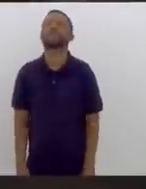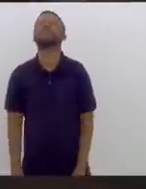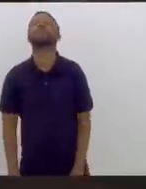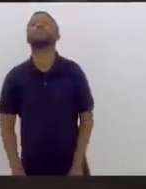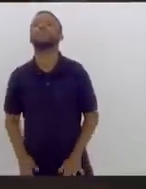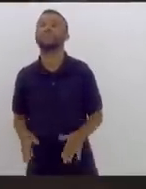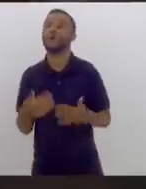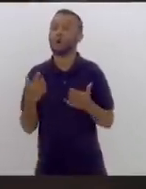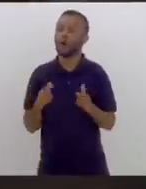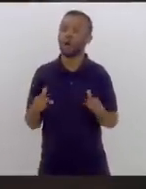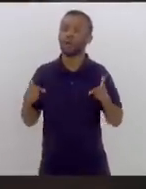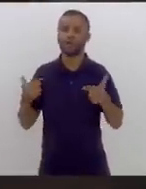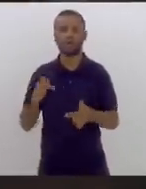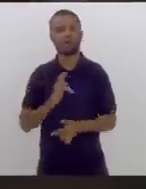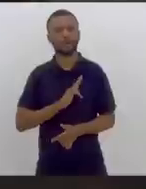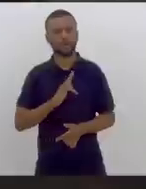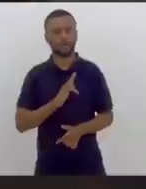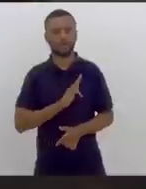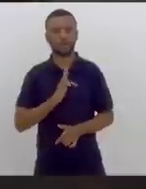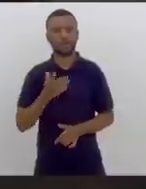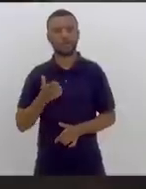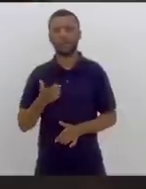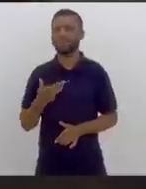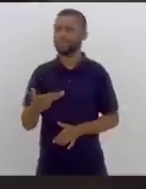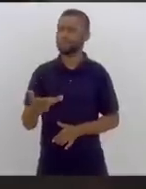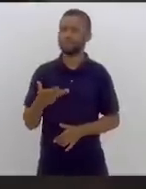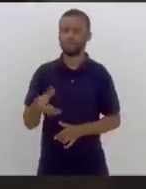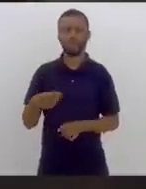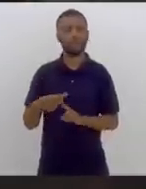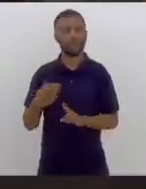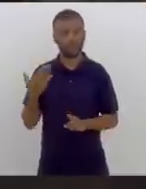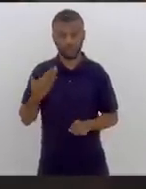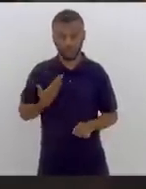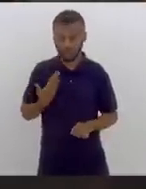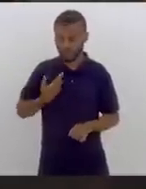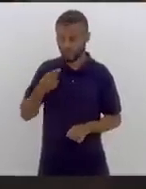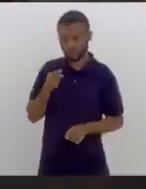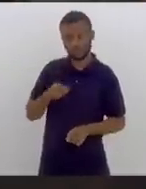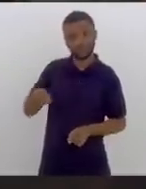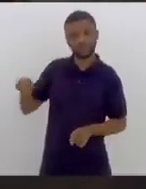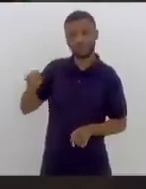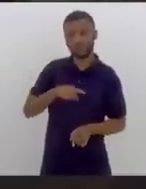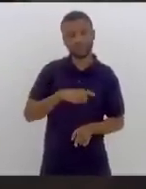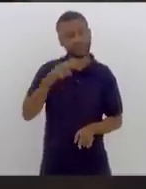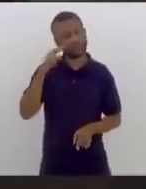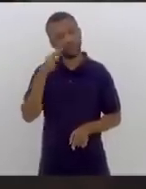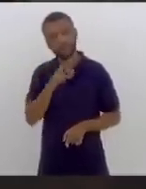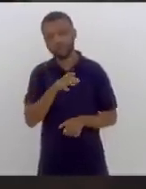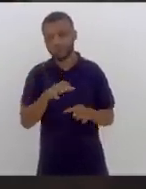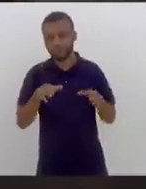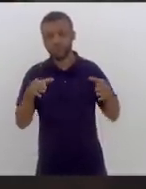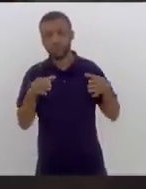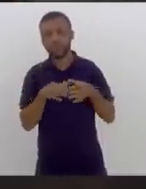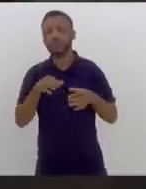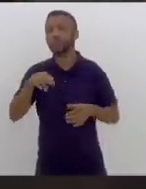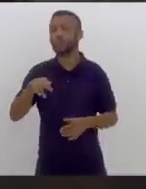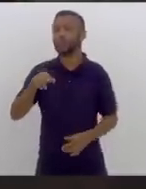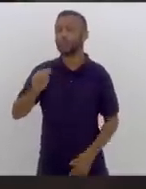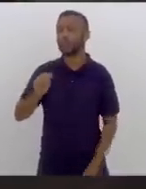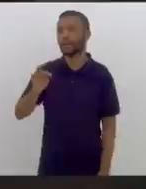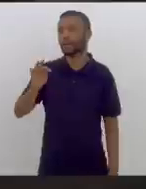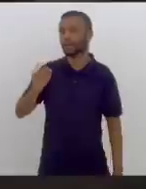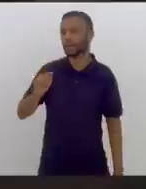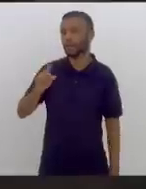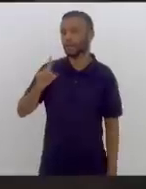militar tá tomando para dar uma celeridade porque temos colegas aqui e eu vejo muito pelo grupo natashas é triste